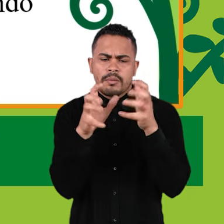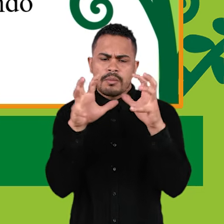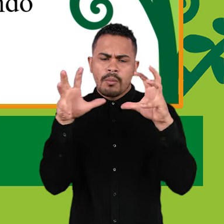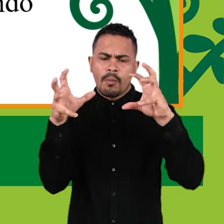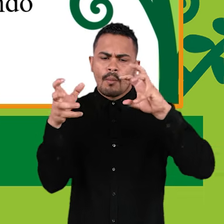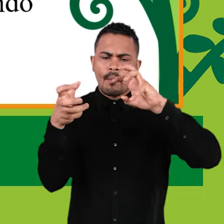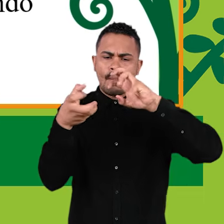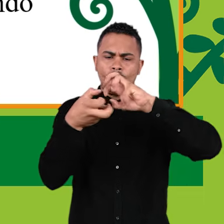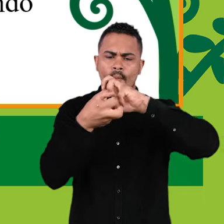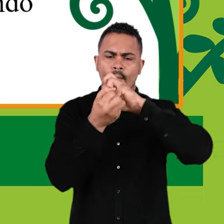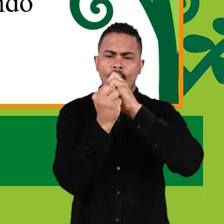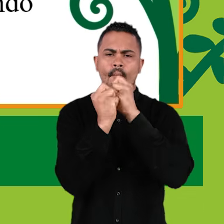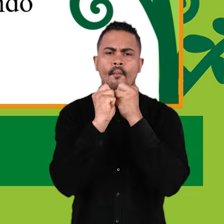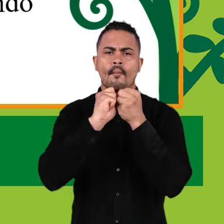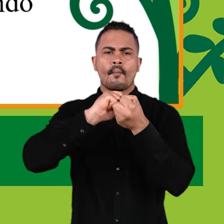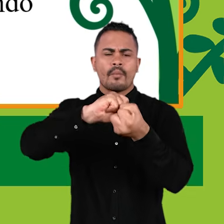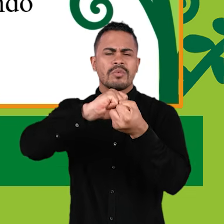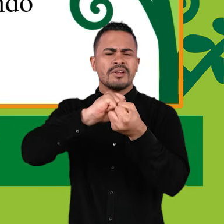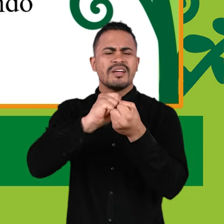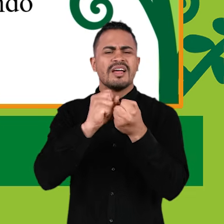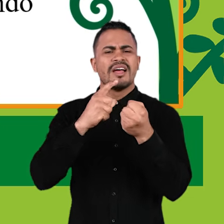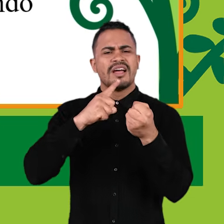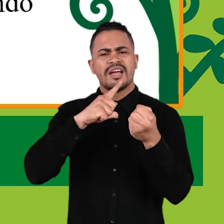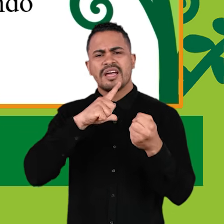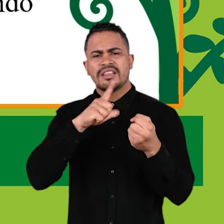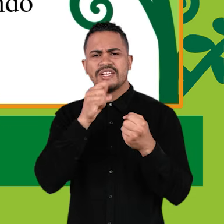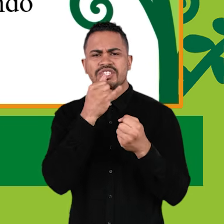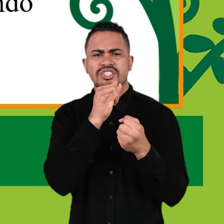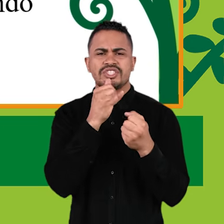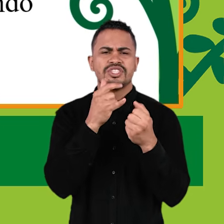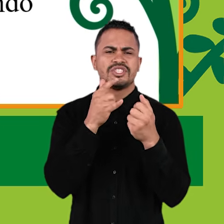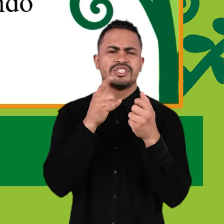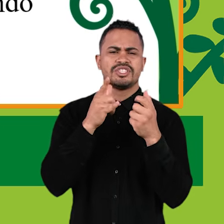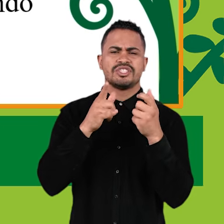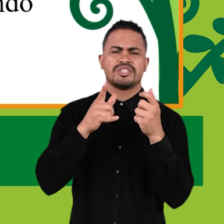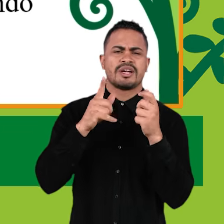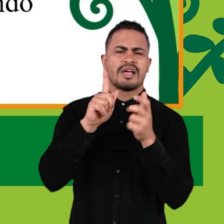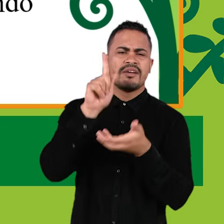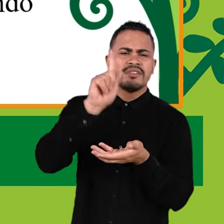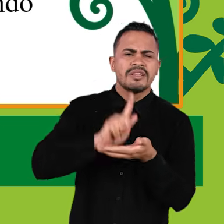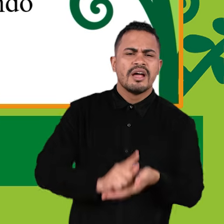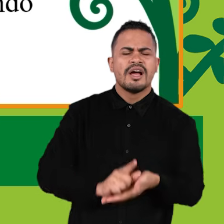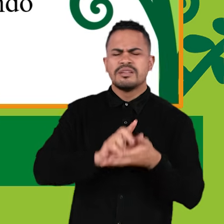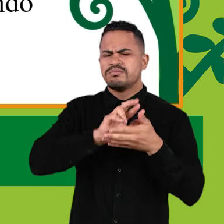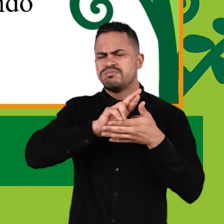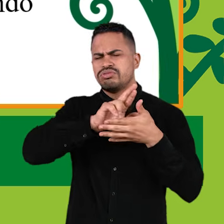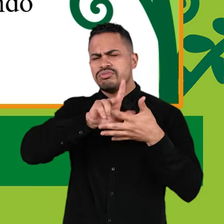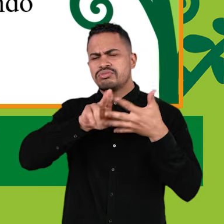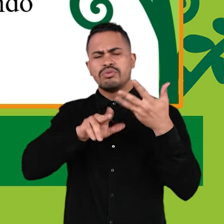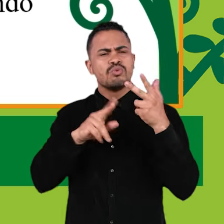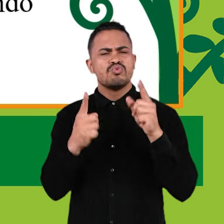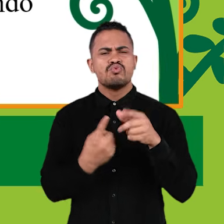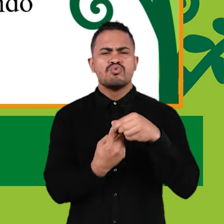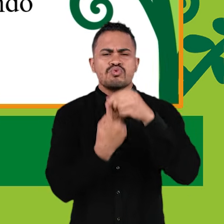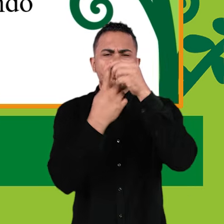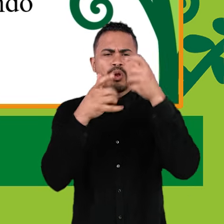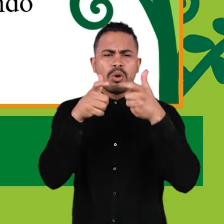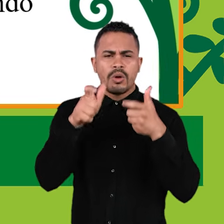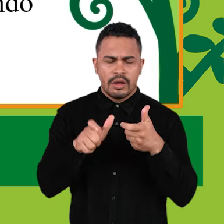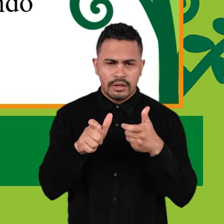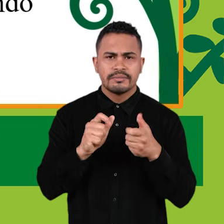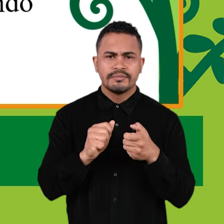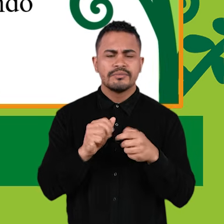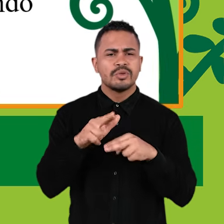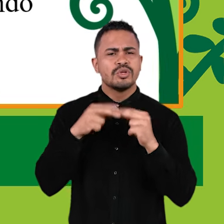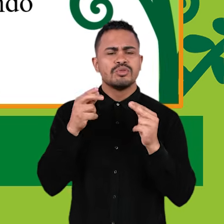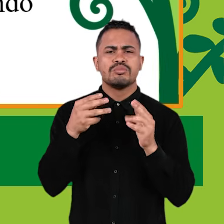a matéria, toda a energia, todas as leis do universo, as leis da física estavam ali concentradas num ponto só. E aí, por